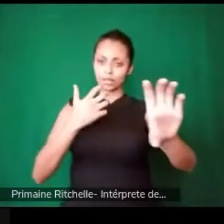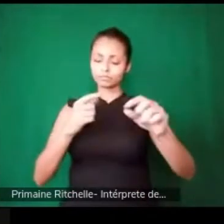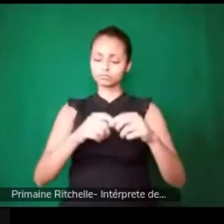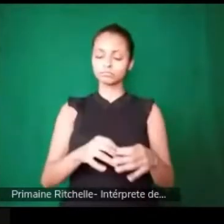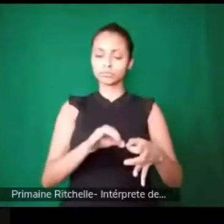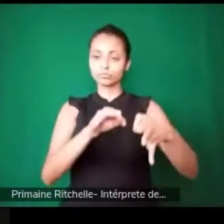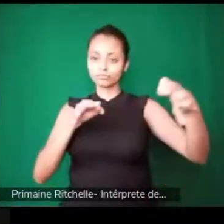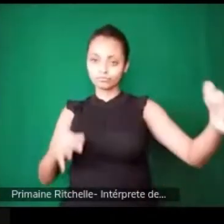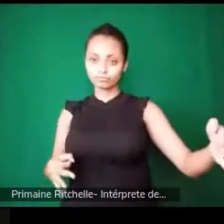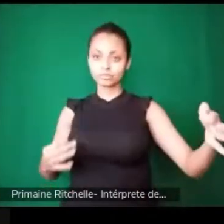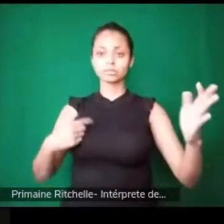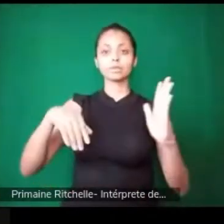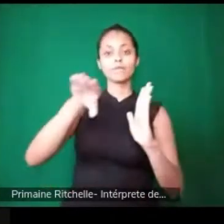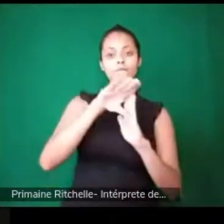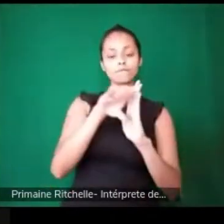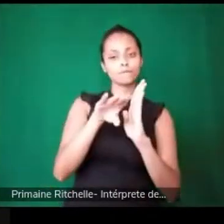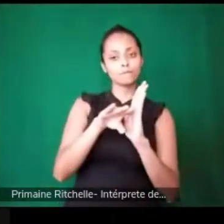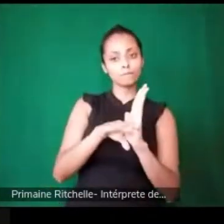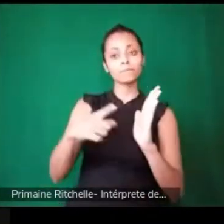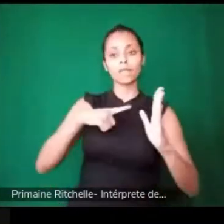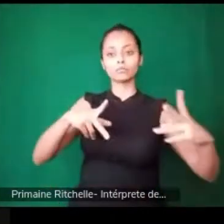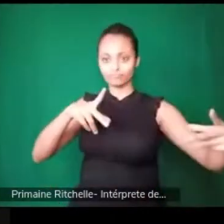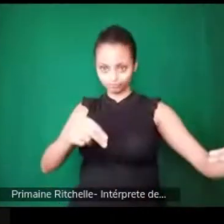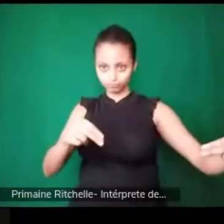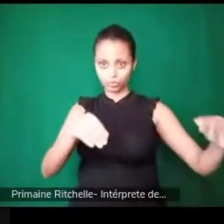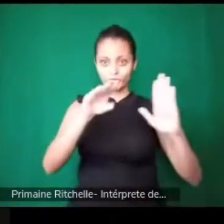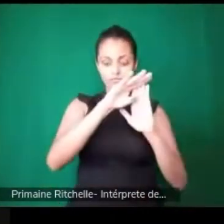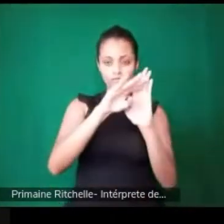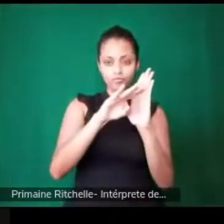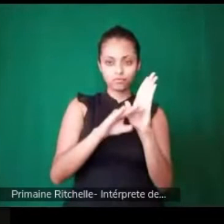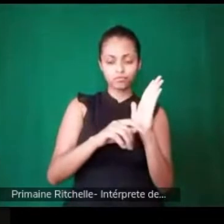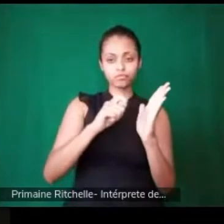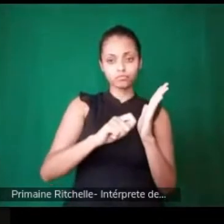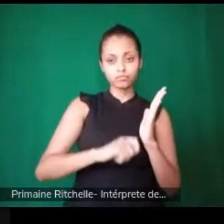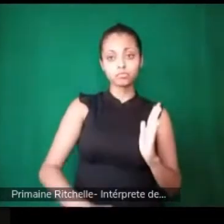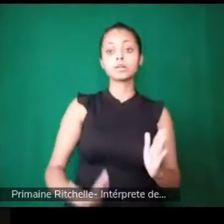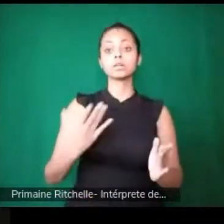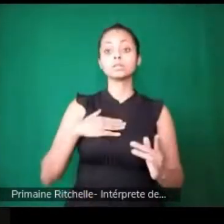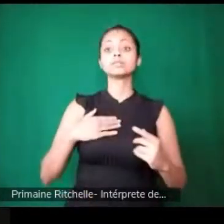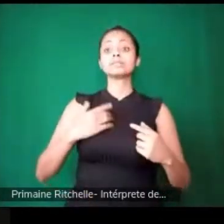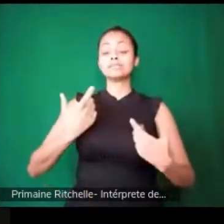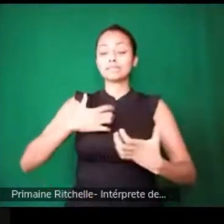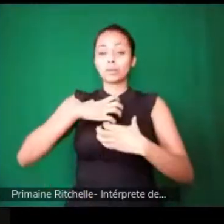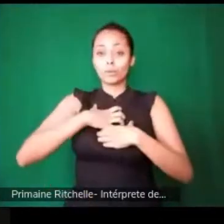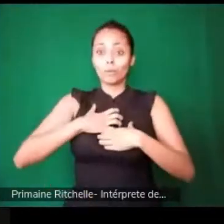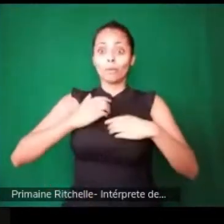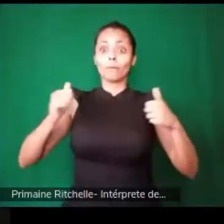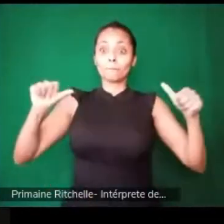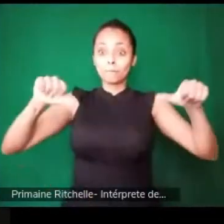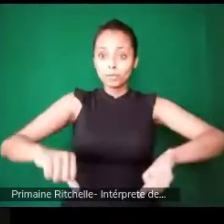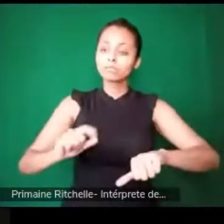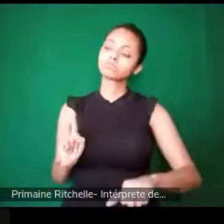já falei que está lá nos anexos do e-book, ou se o quadro se agravar, procurar atendimento médico e anexar o atestado no